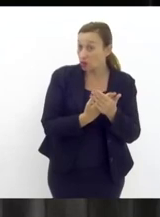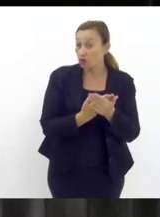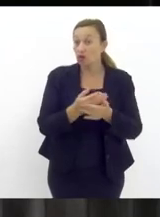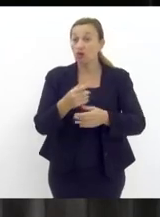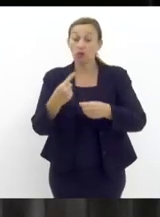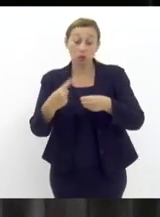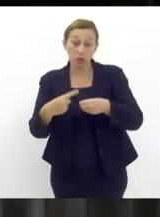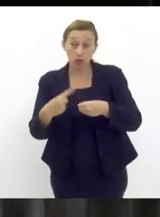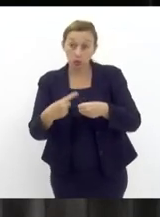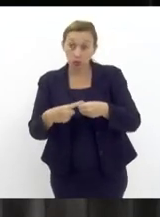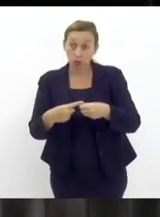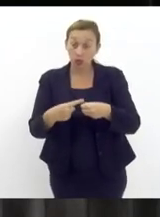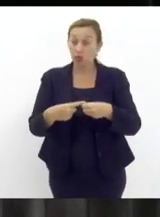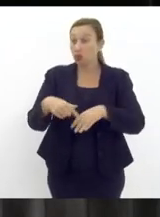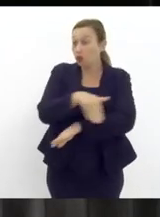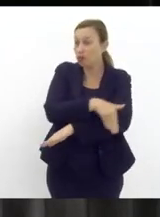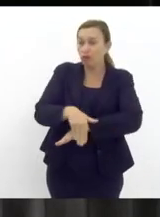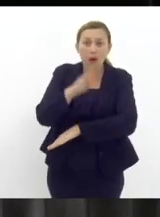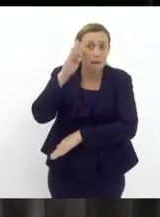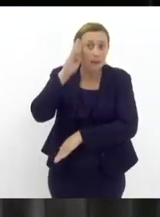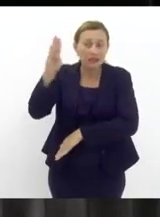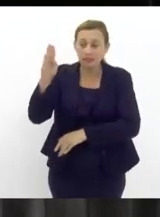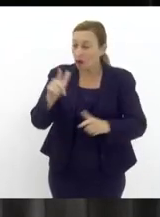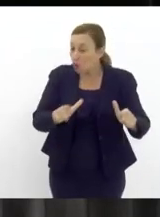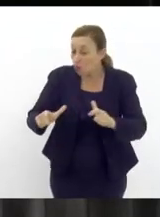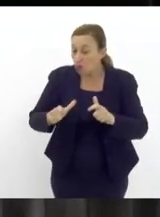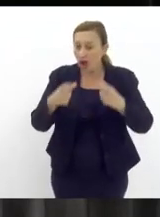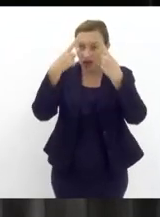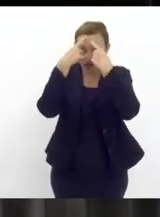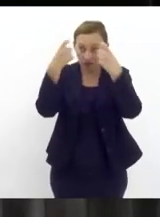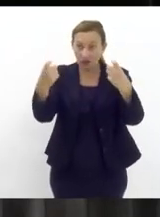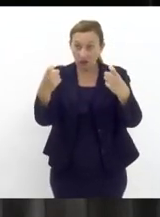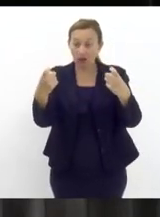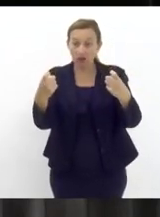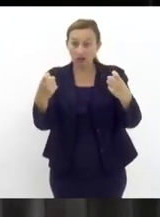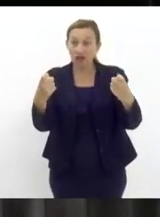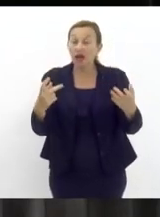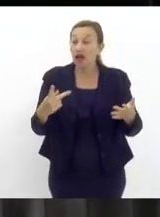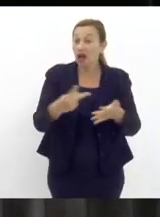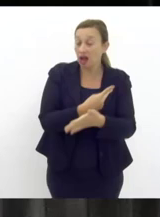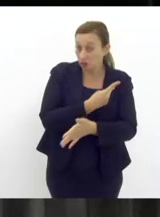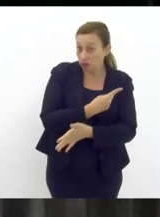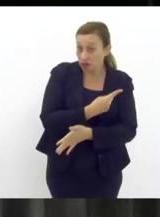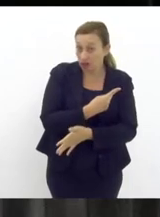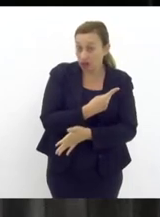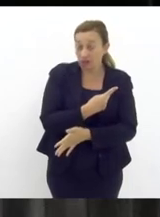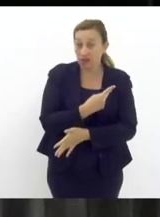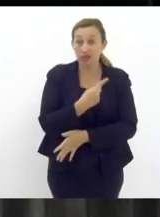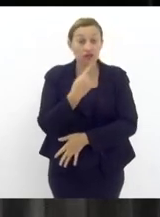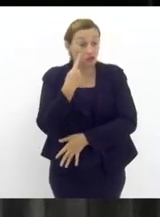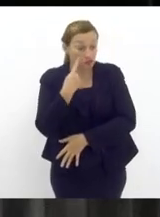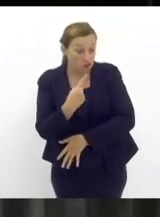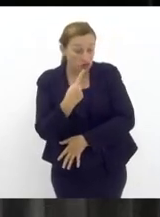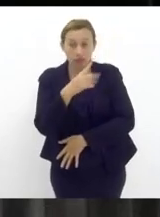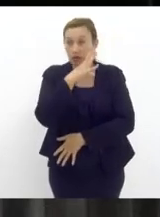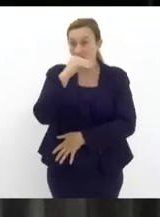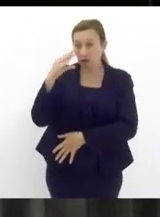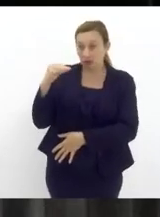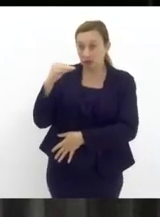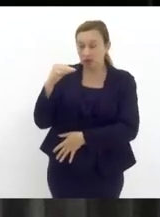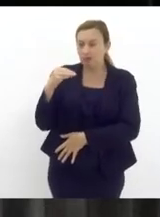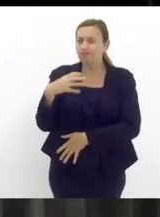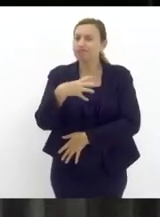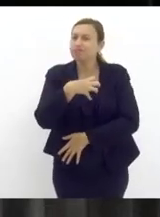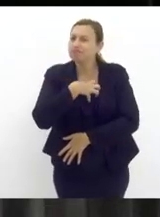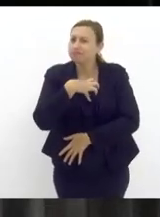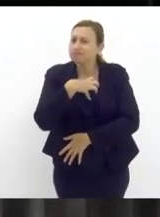e as ruas são os principais espaços em que a violência é recorrente presenciada pelos adolescentes e nesse